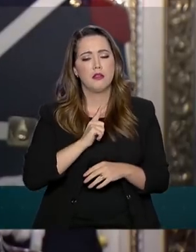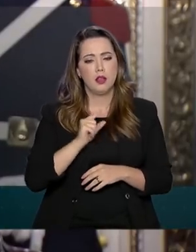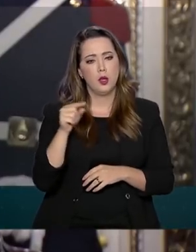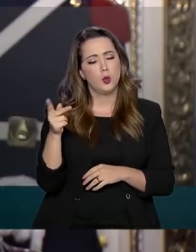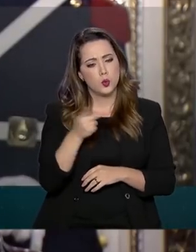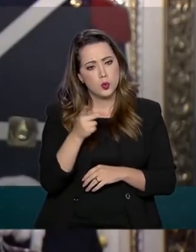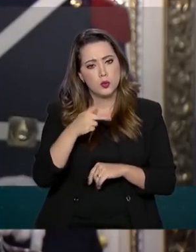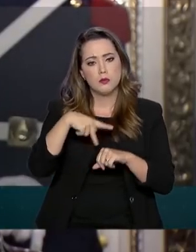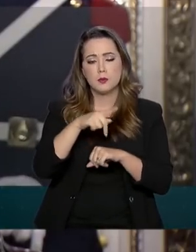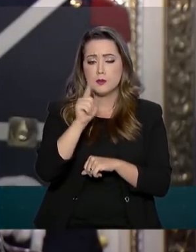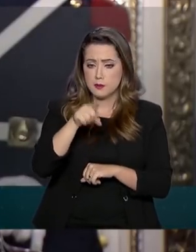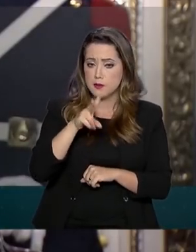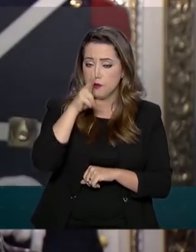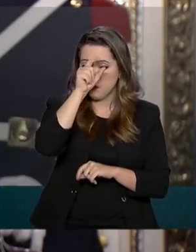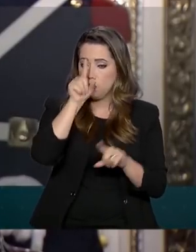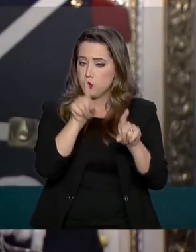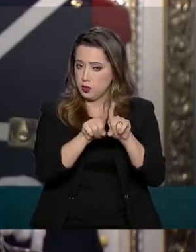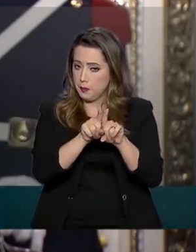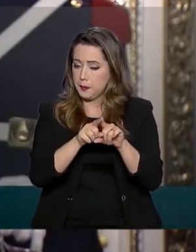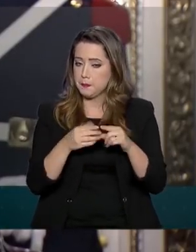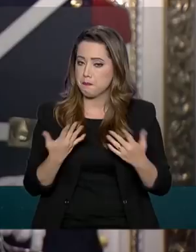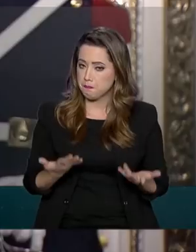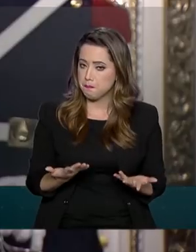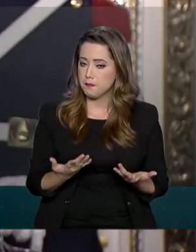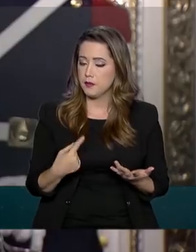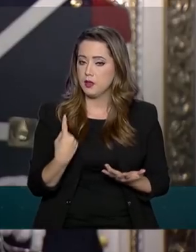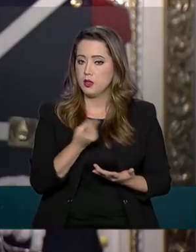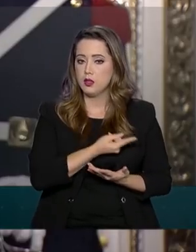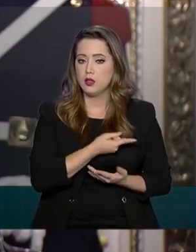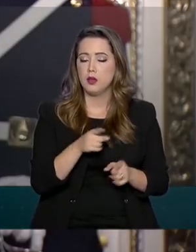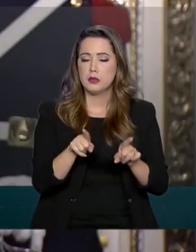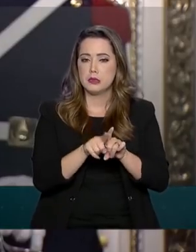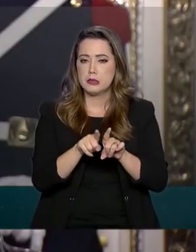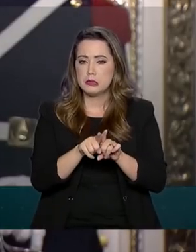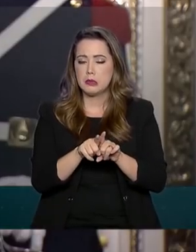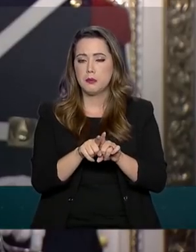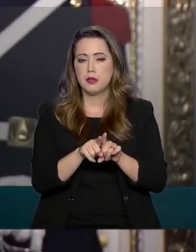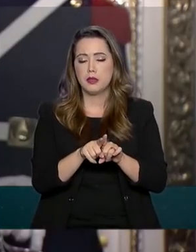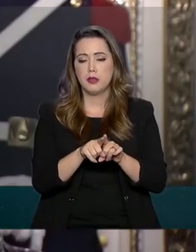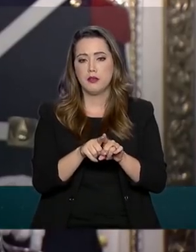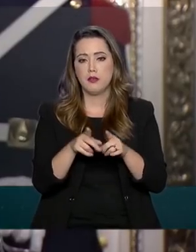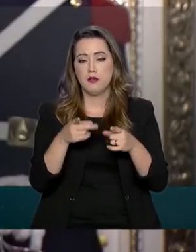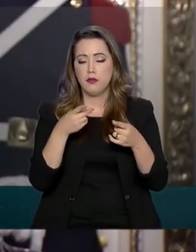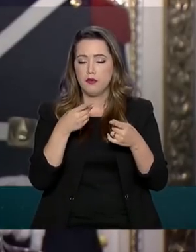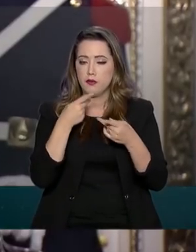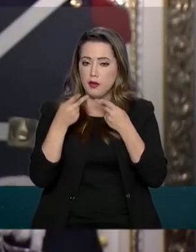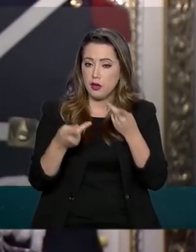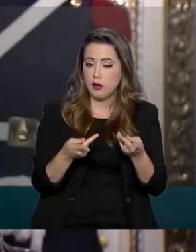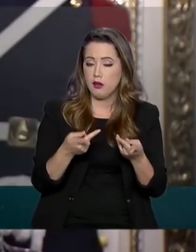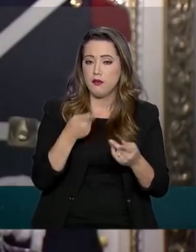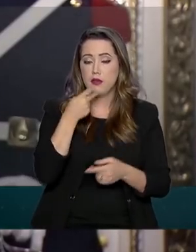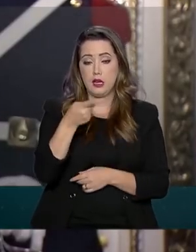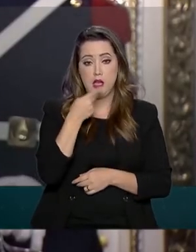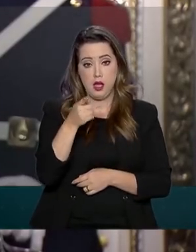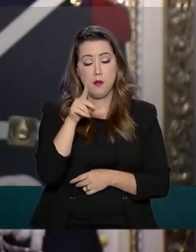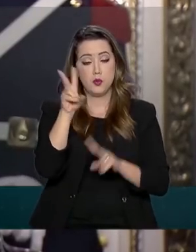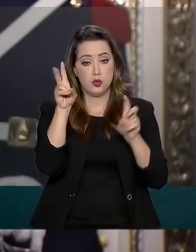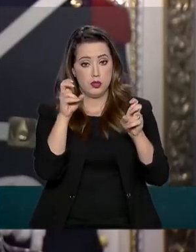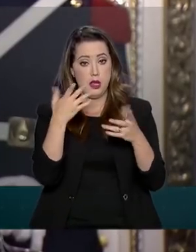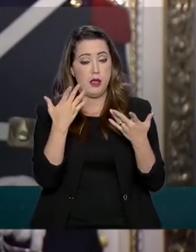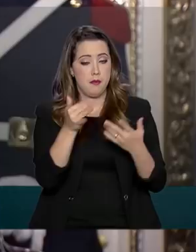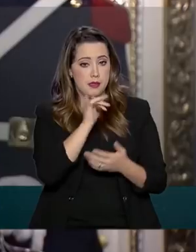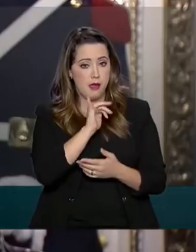e é muito forte. E em termos fundamentais também, como a logística, temos que melhorar a